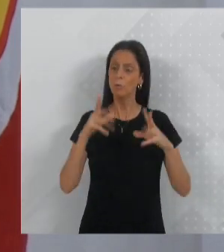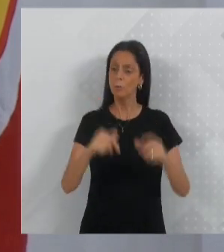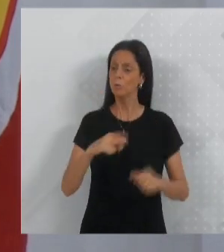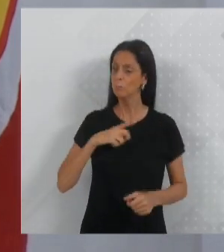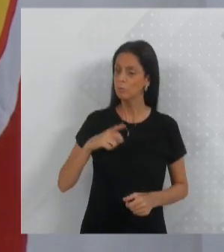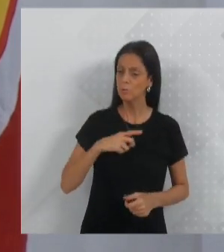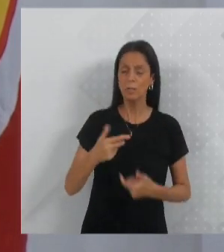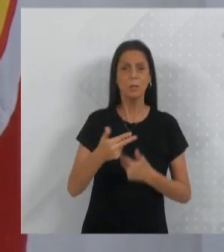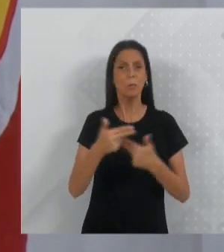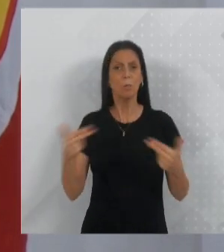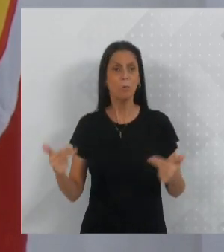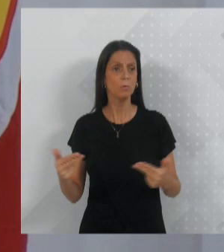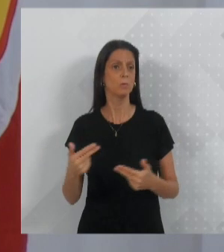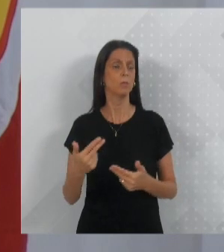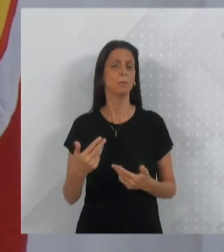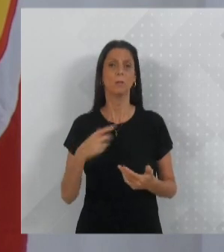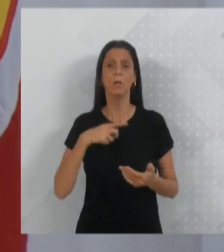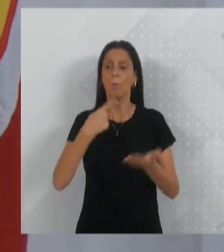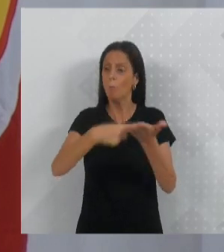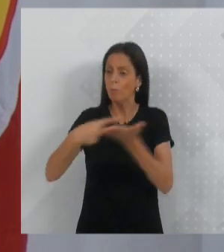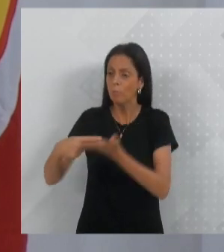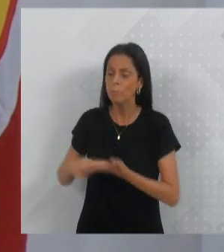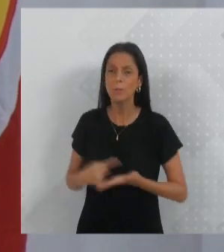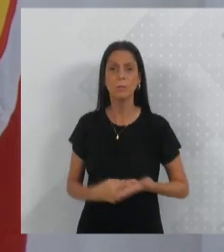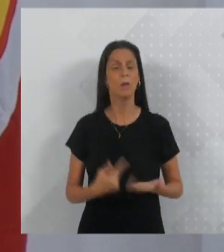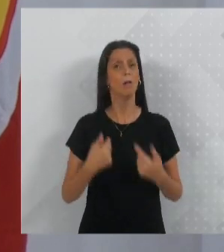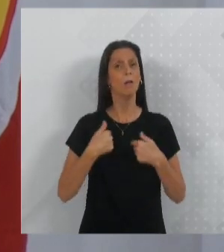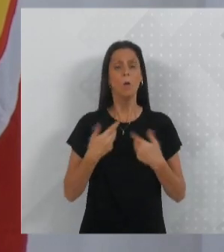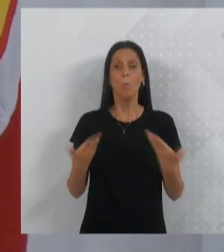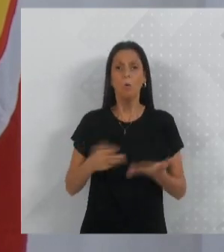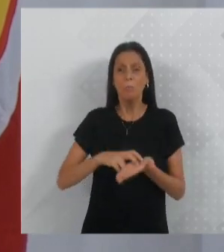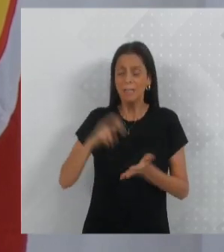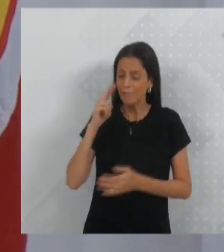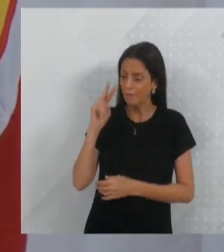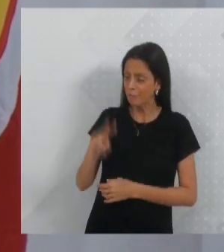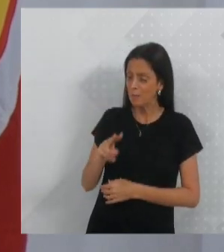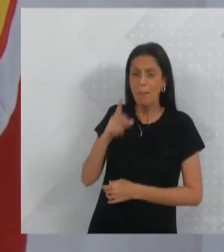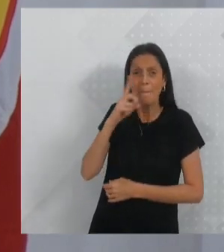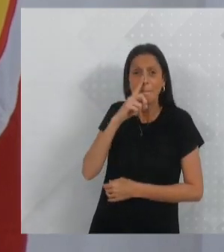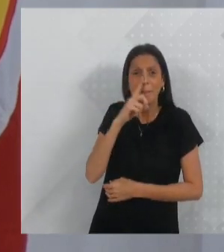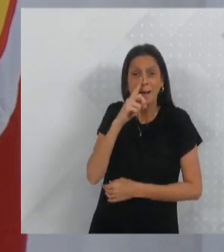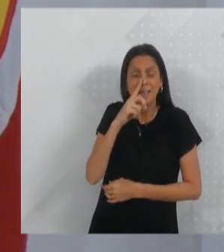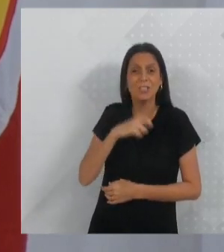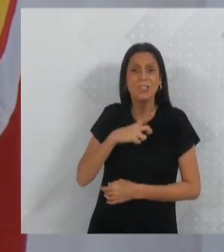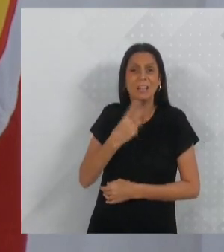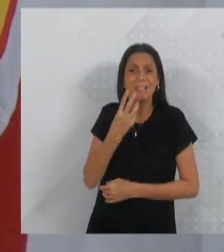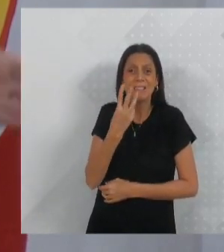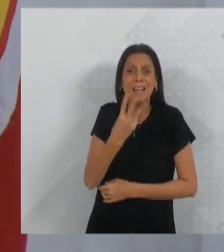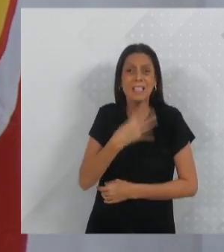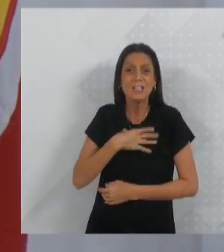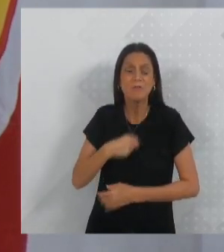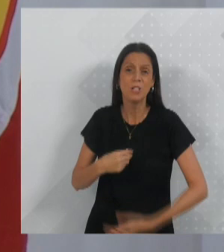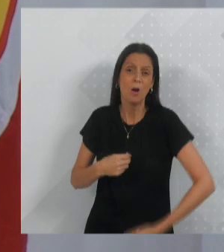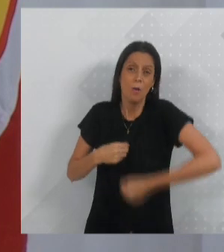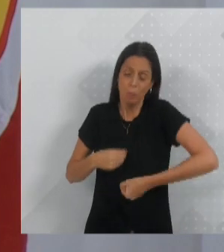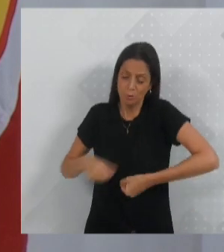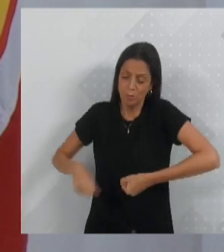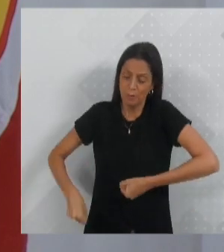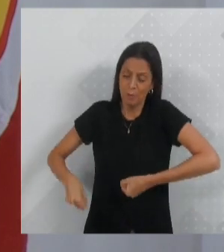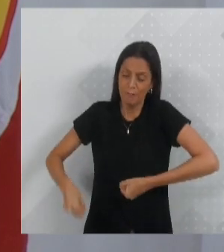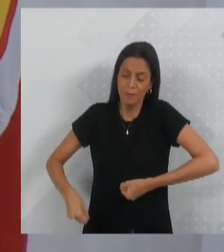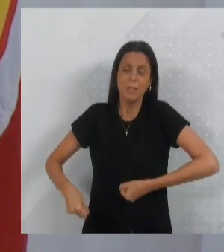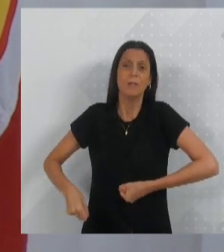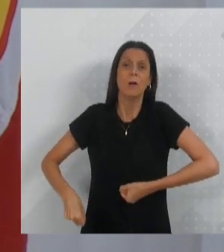revolta eu falo para vocês revolta ver uma mãe como eu vi hoje de manhã carregando criança no colo uma no braço e a outra indo na frente correndo